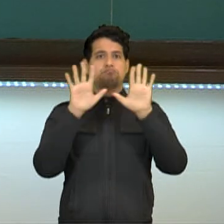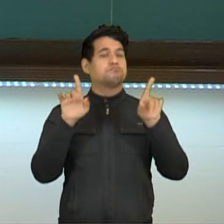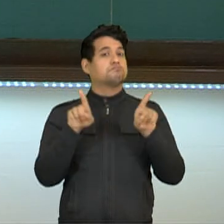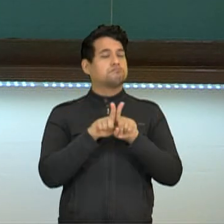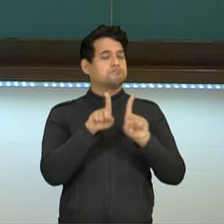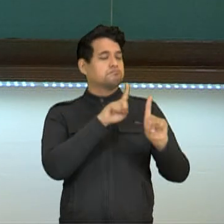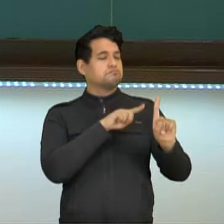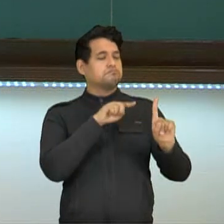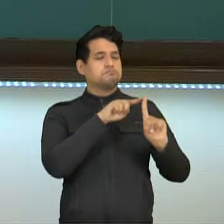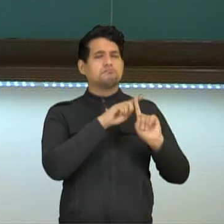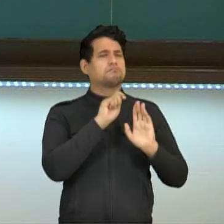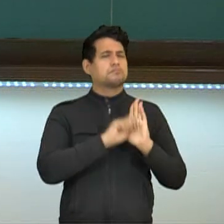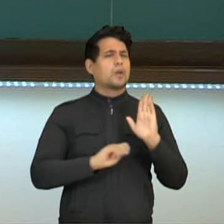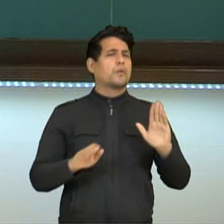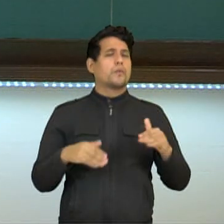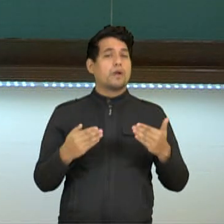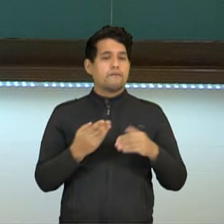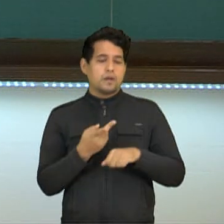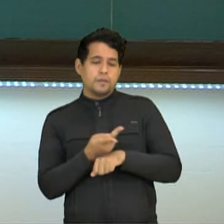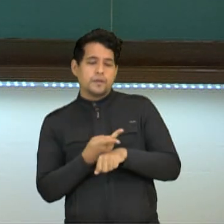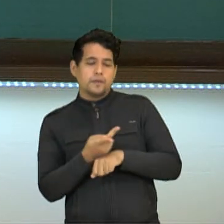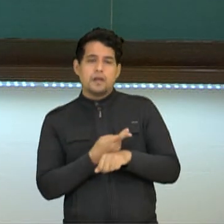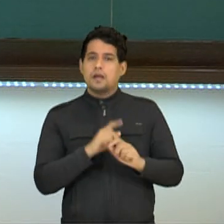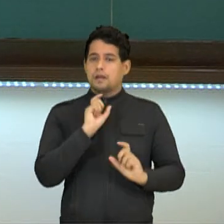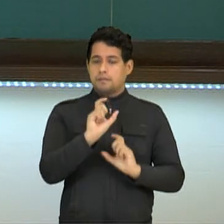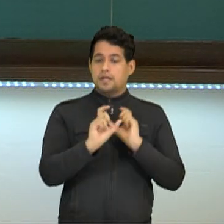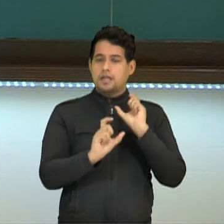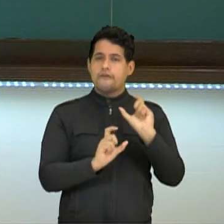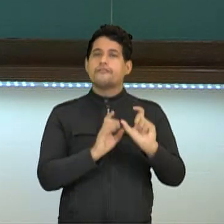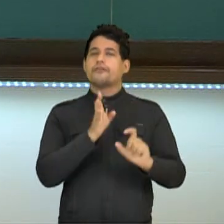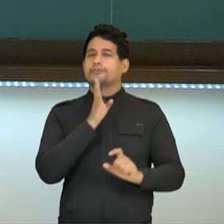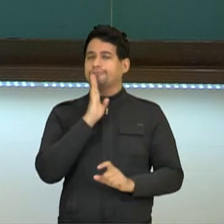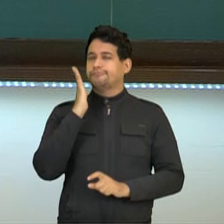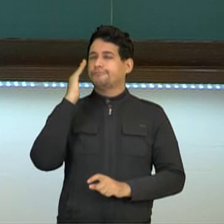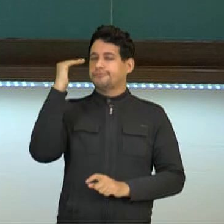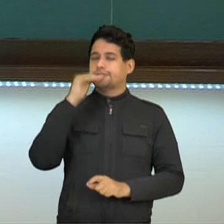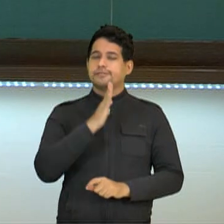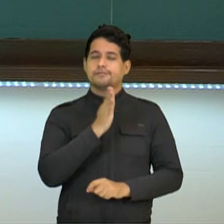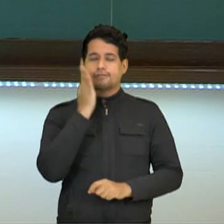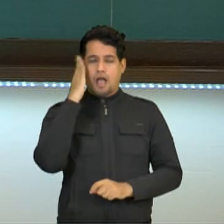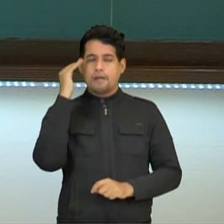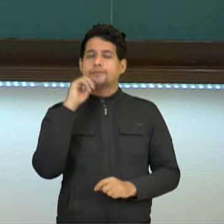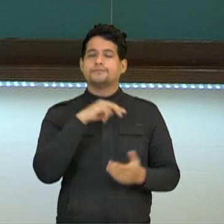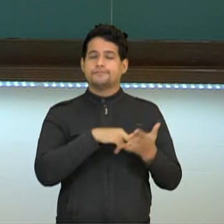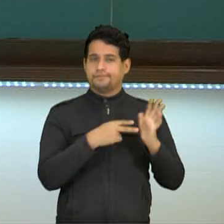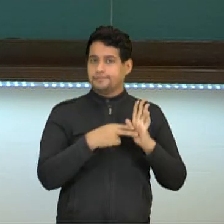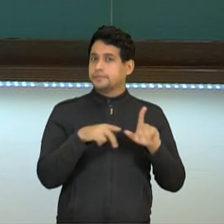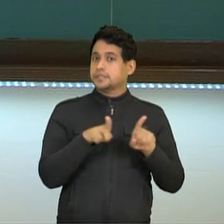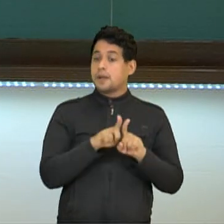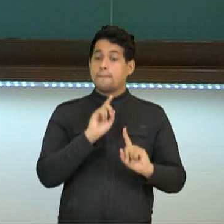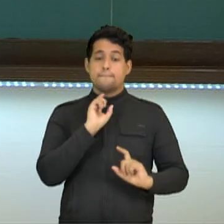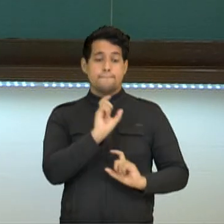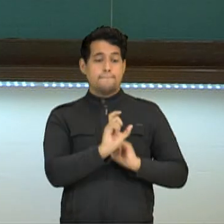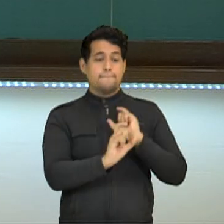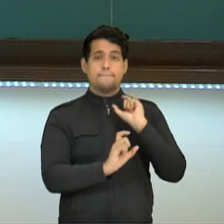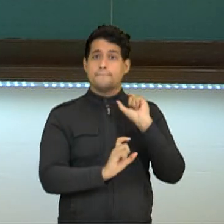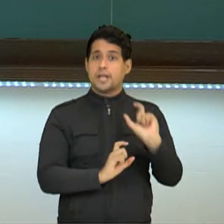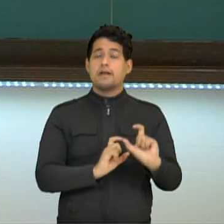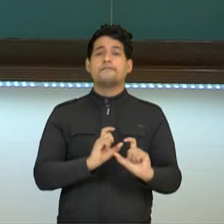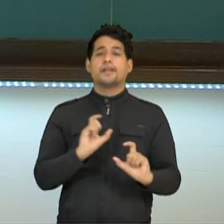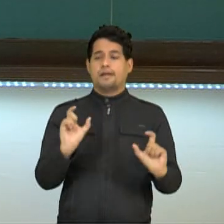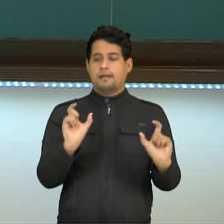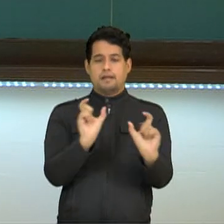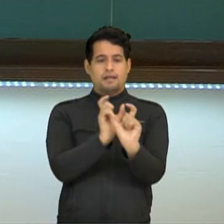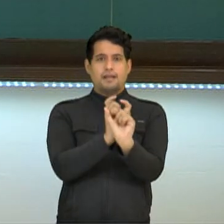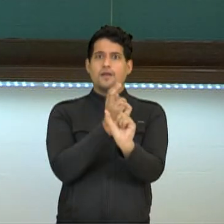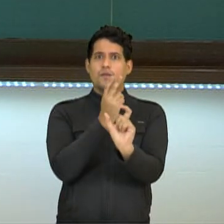o objetivo do texto. Vai procurar palavras conhecidas, que você já sabe a tradução. E palavras cognatas,